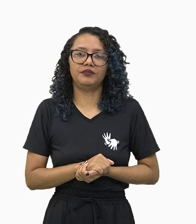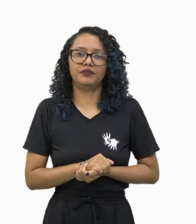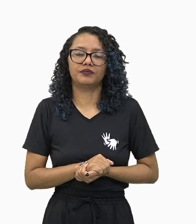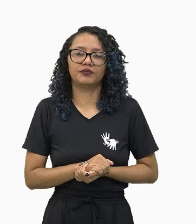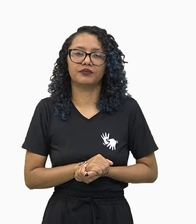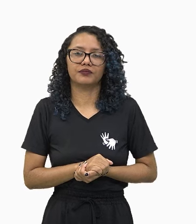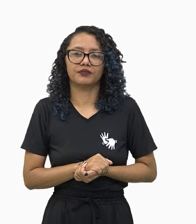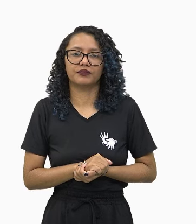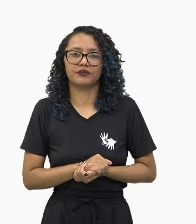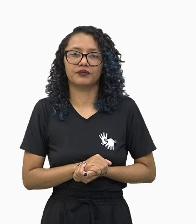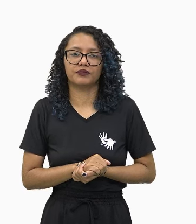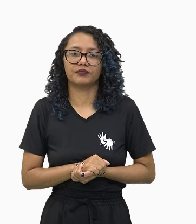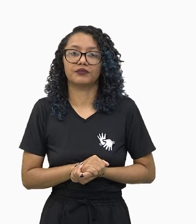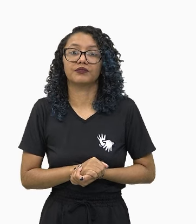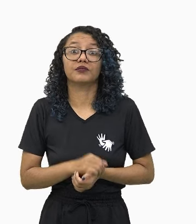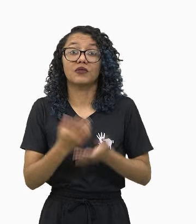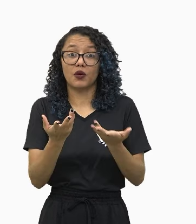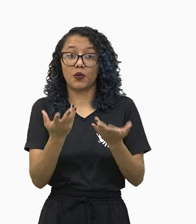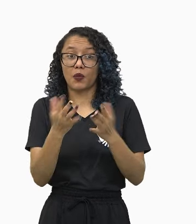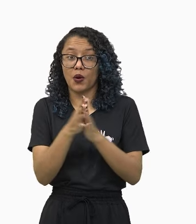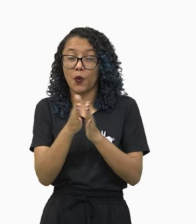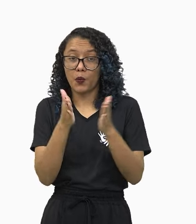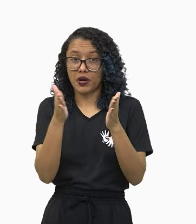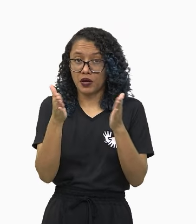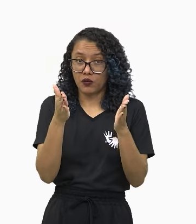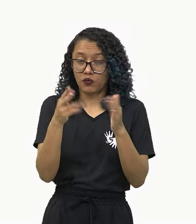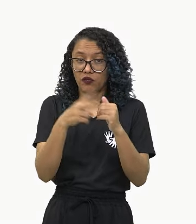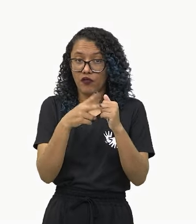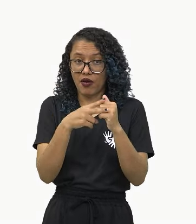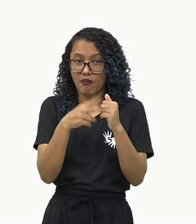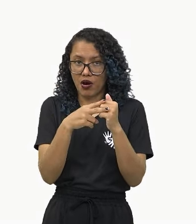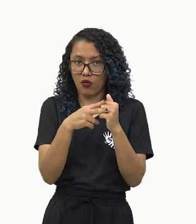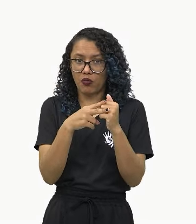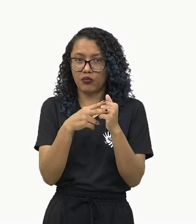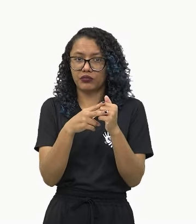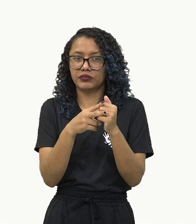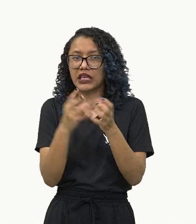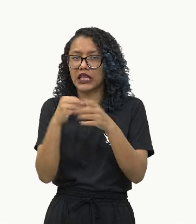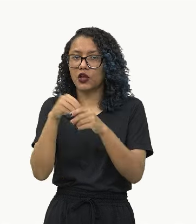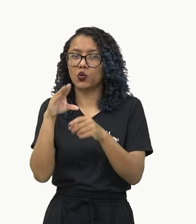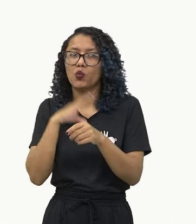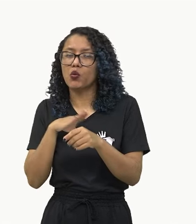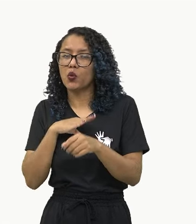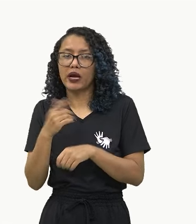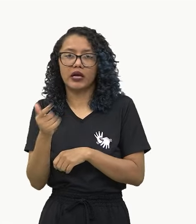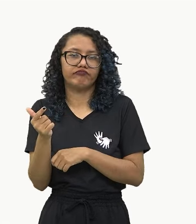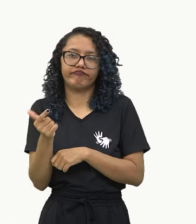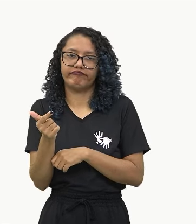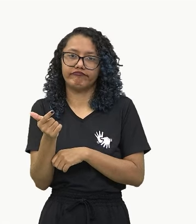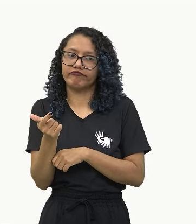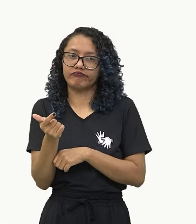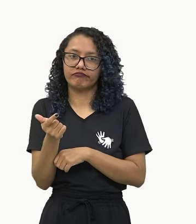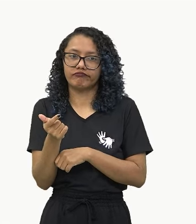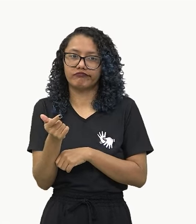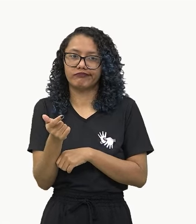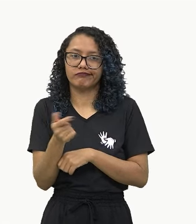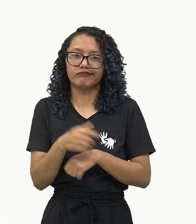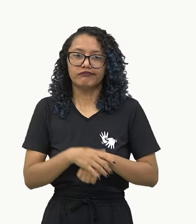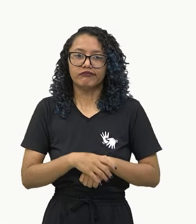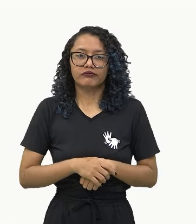é um tempo verbal que não existe em português. Então, para